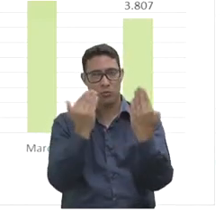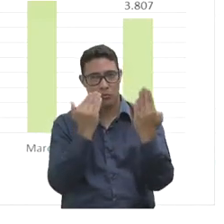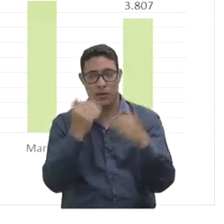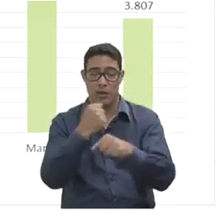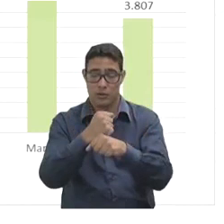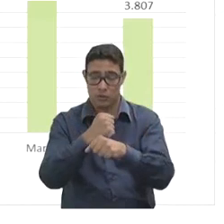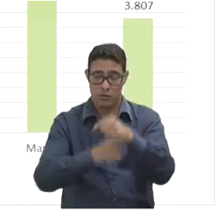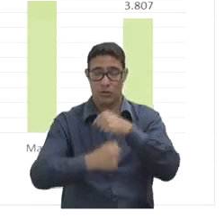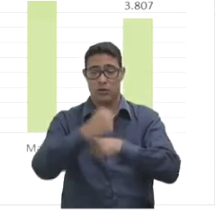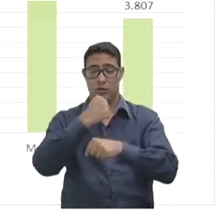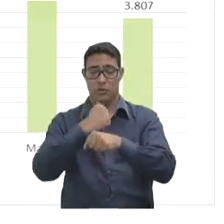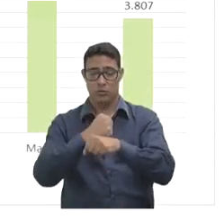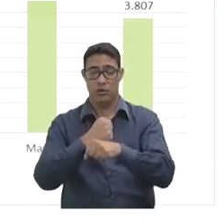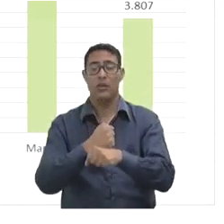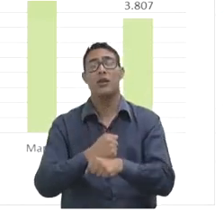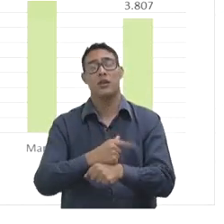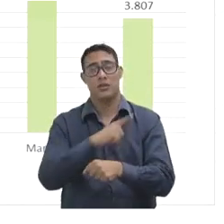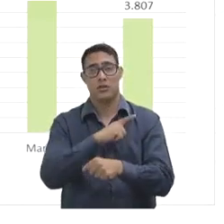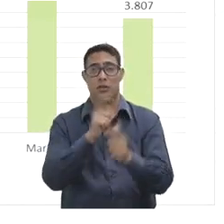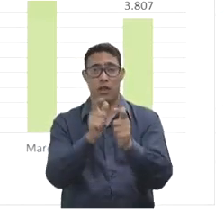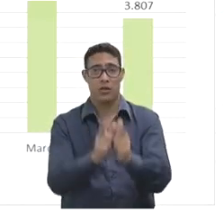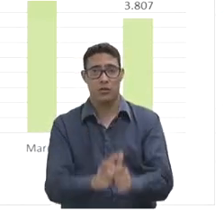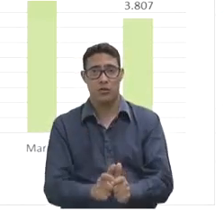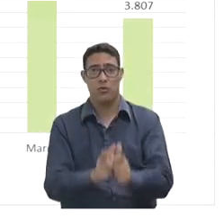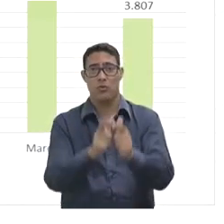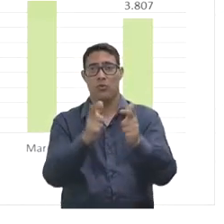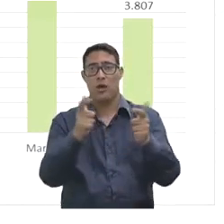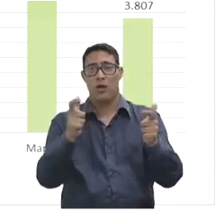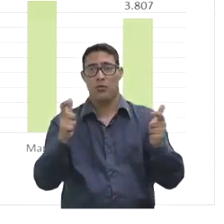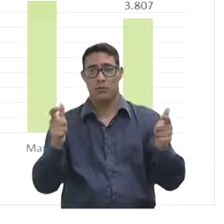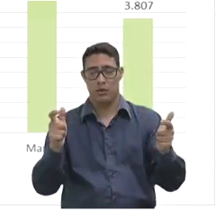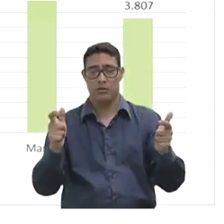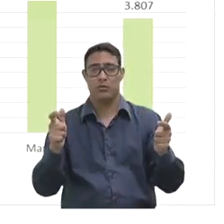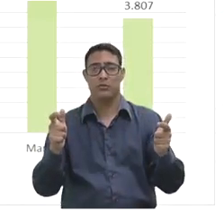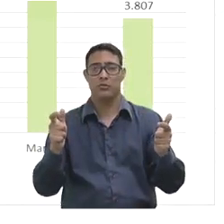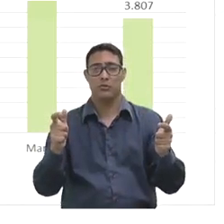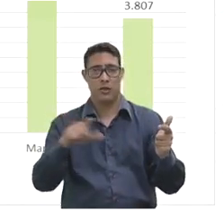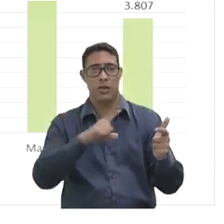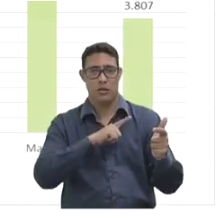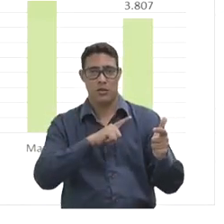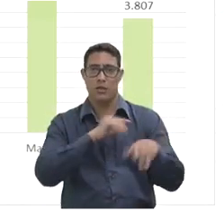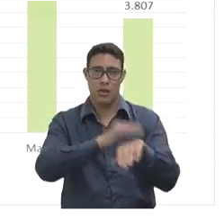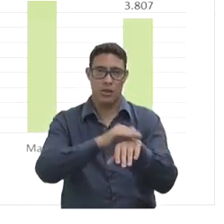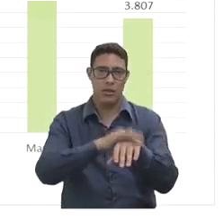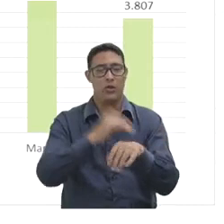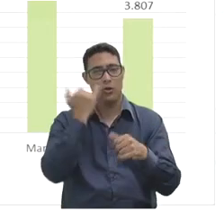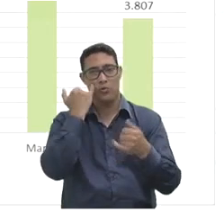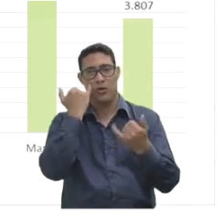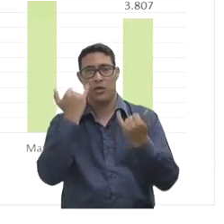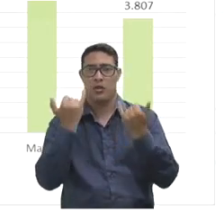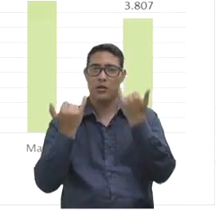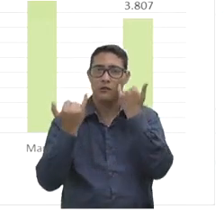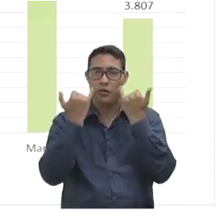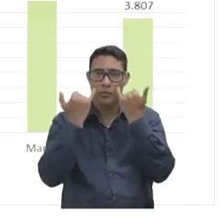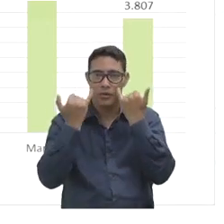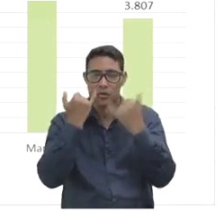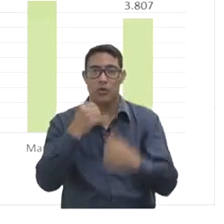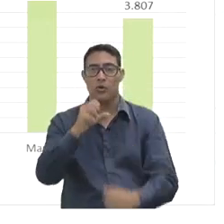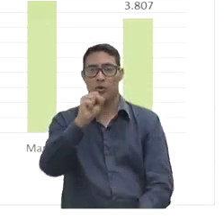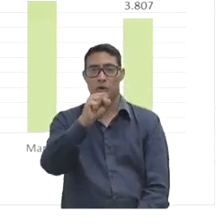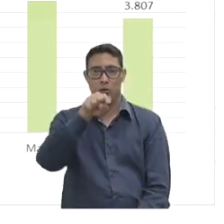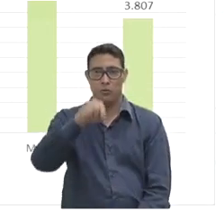anteriores A gente tem tido nenhum aumento sempre muito representativo aqui tem uma informação é nós